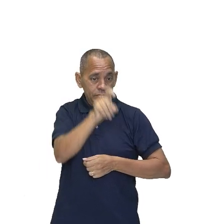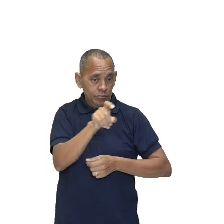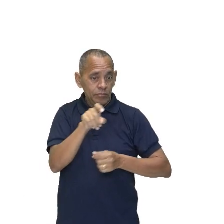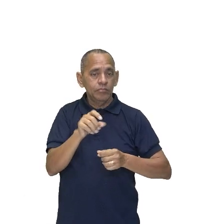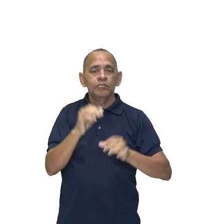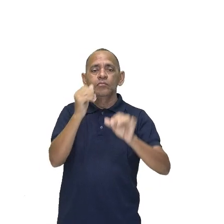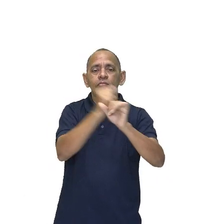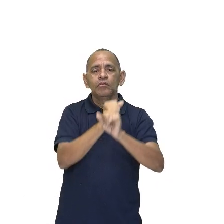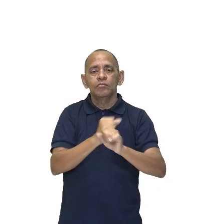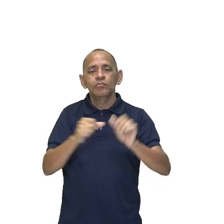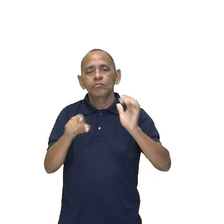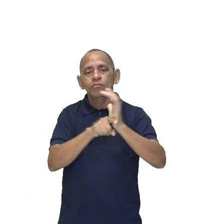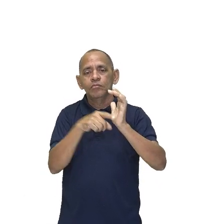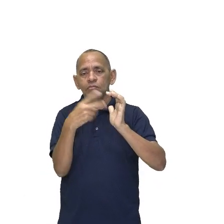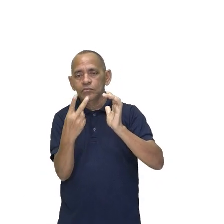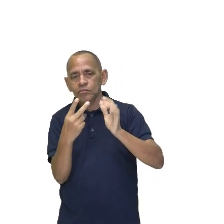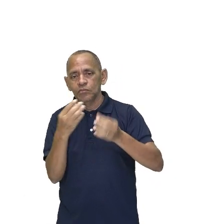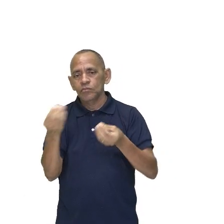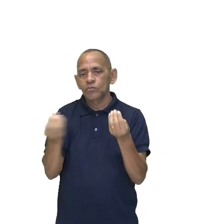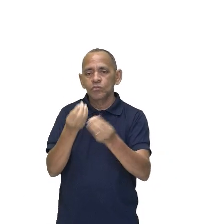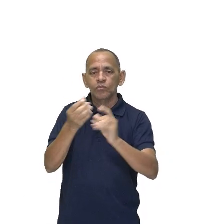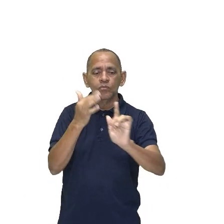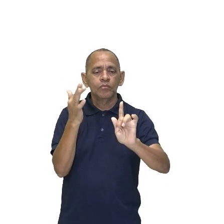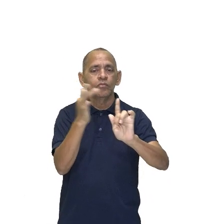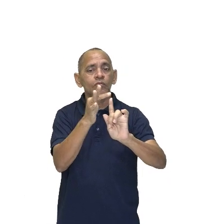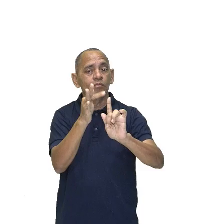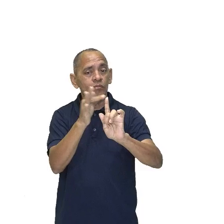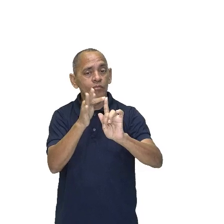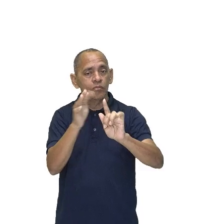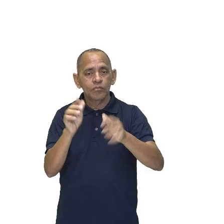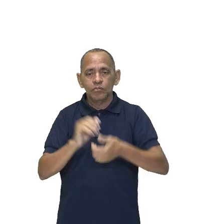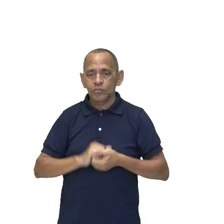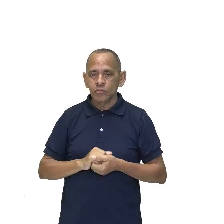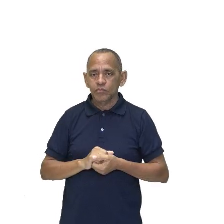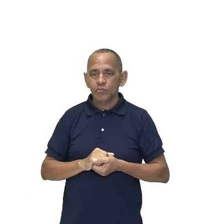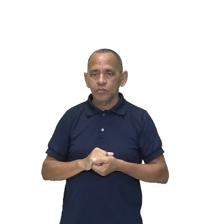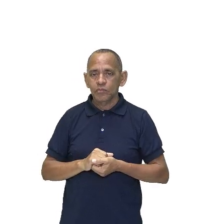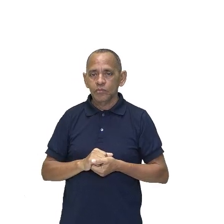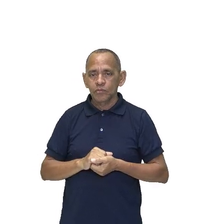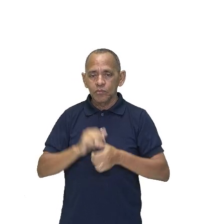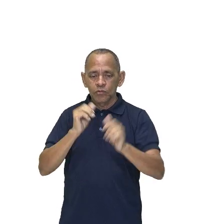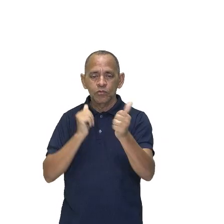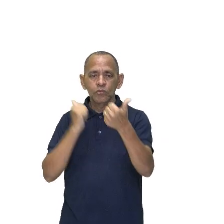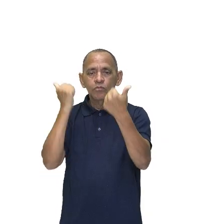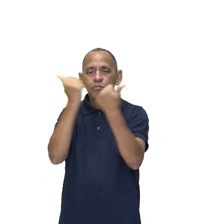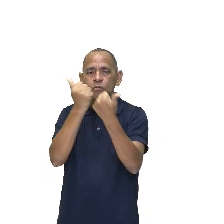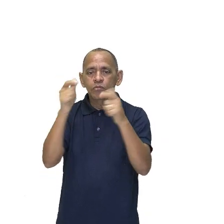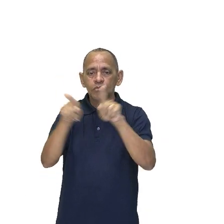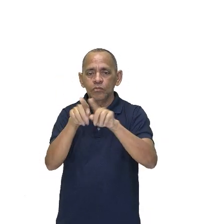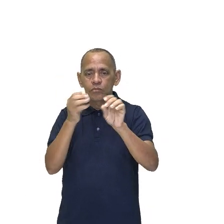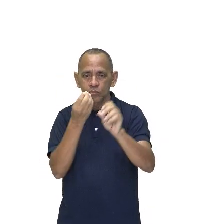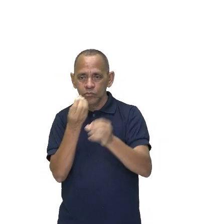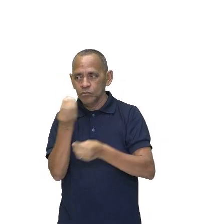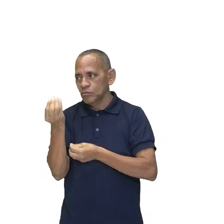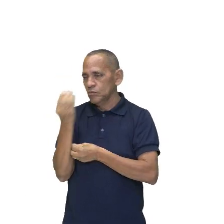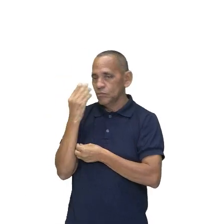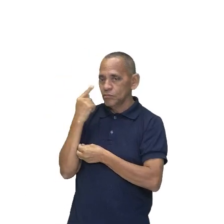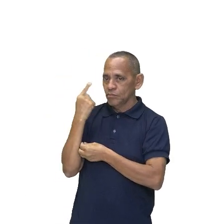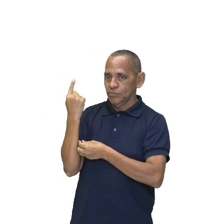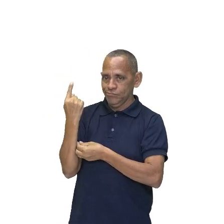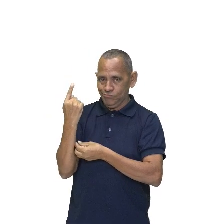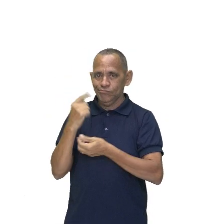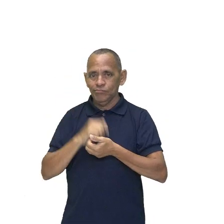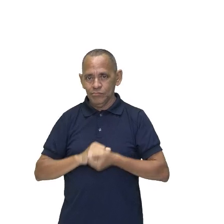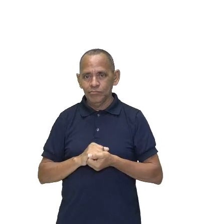a função para menos 2. Então, onde tem x, eu vou colocar o menos 2. Por isso que nós temos ali na primeira linha, ó, da resolução,